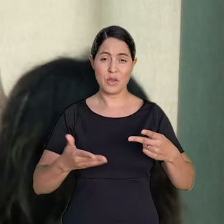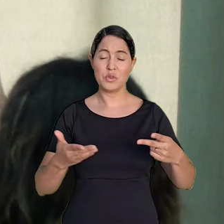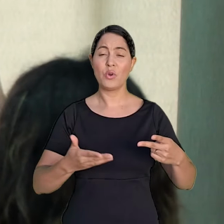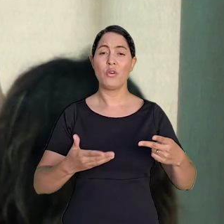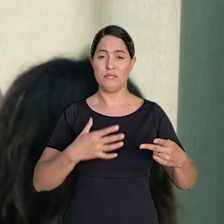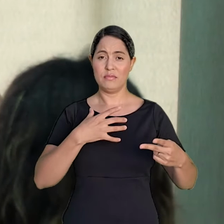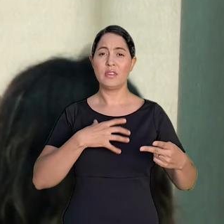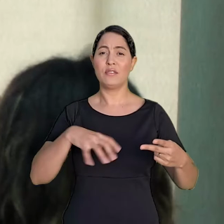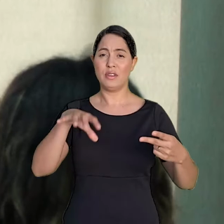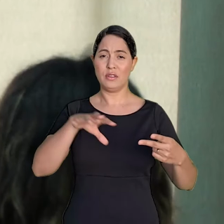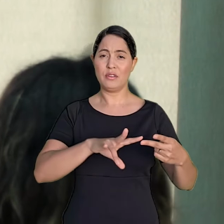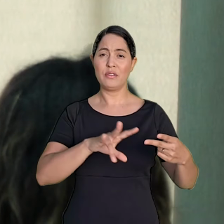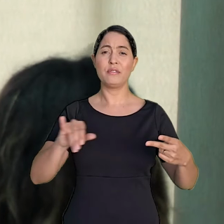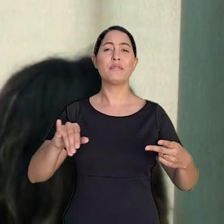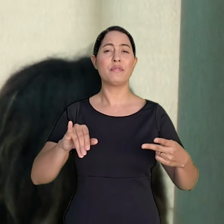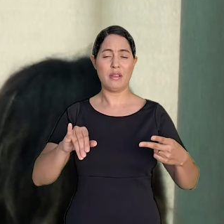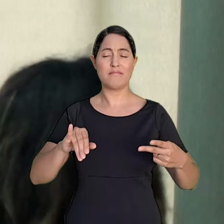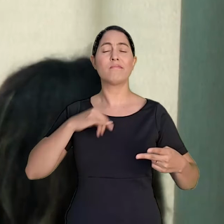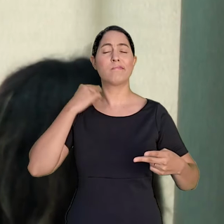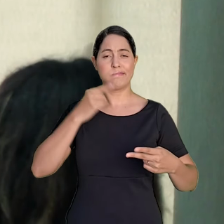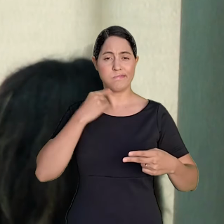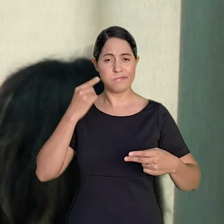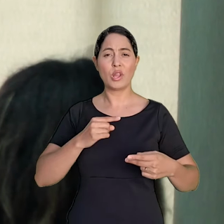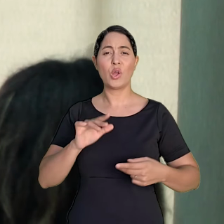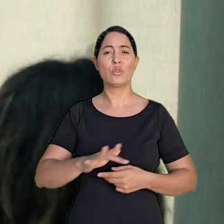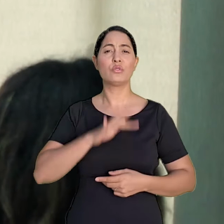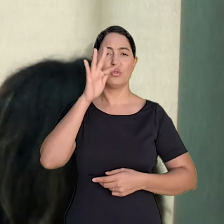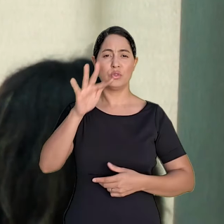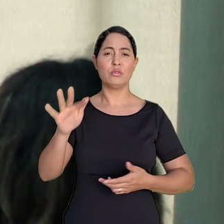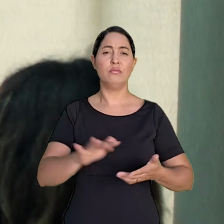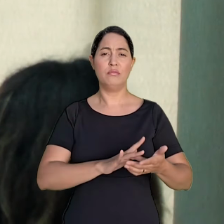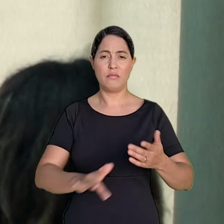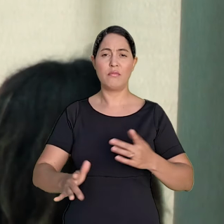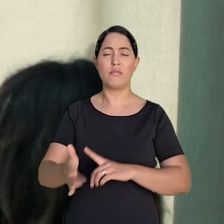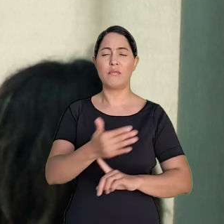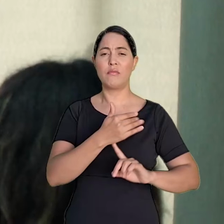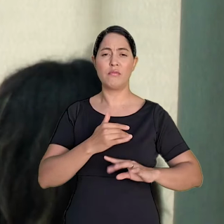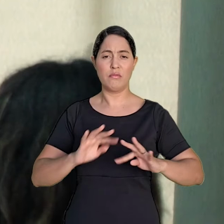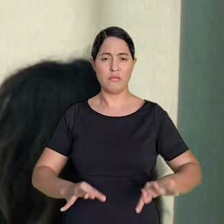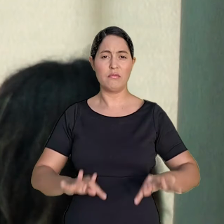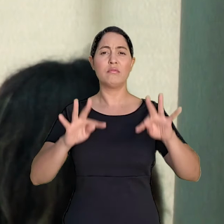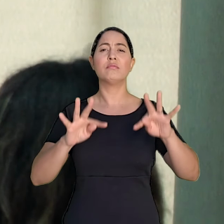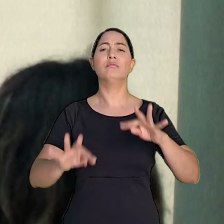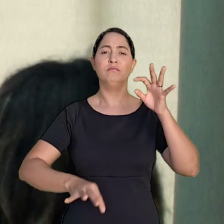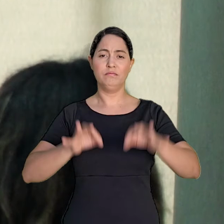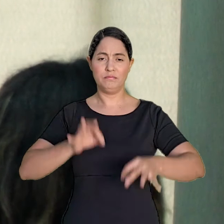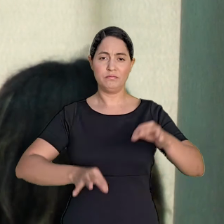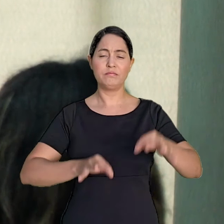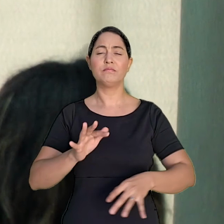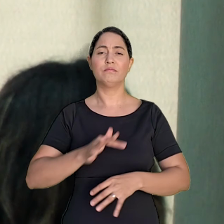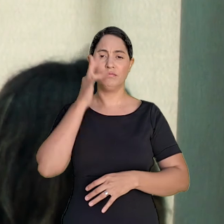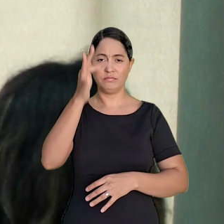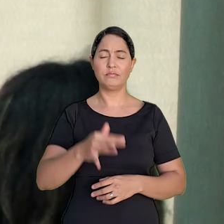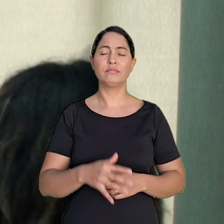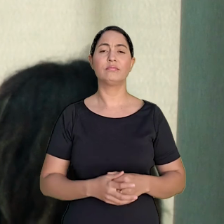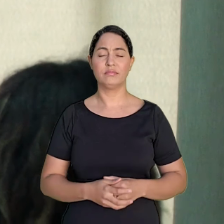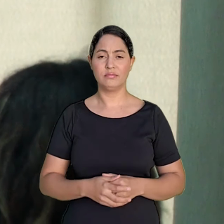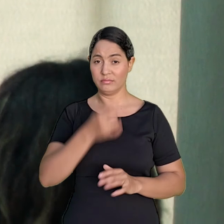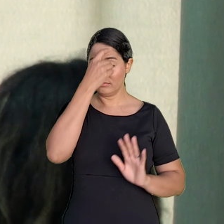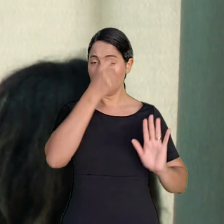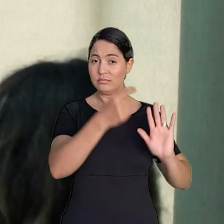conduzirá a afirmação da advocacia no futuro digital da justiça. Inteligência artificial, sistemas